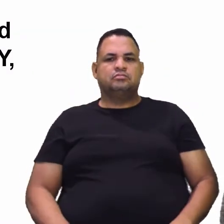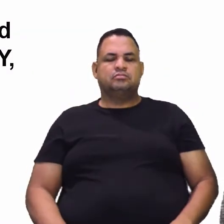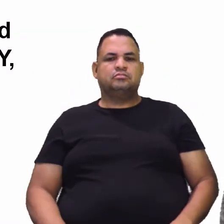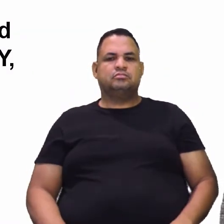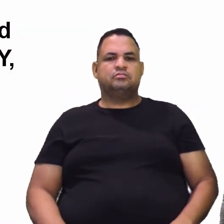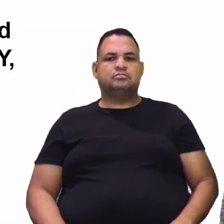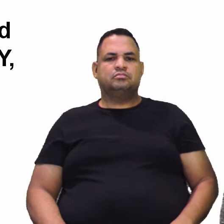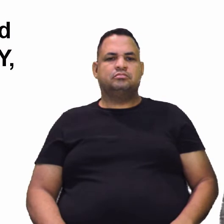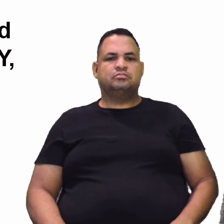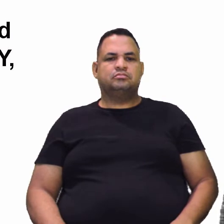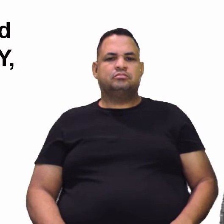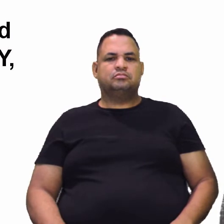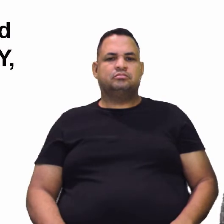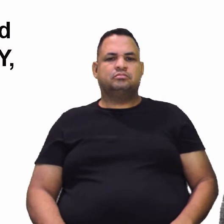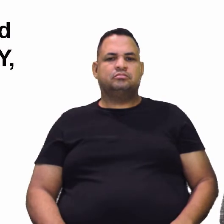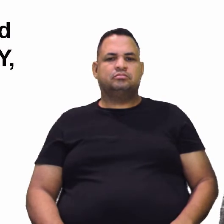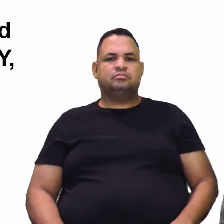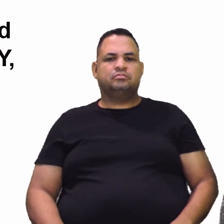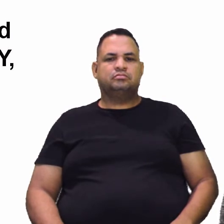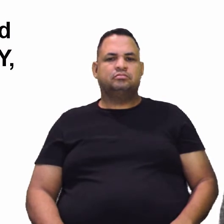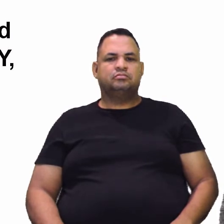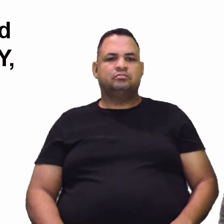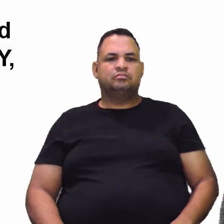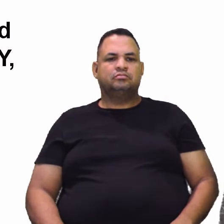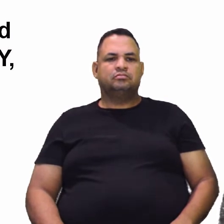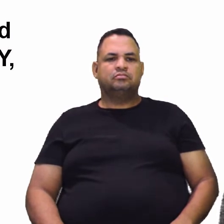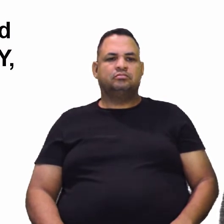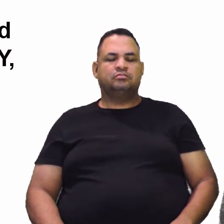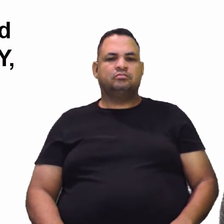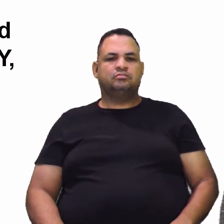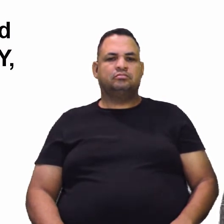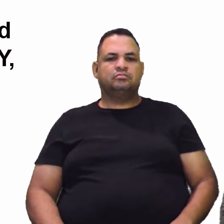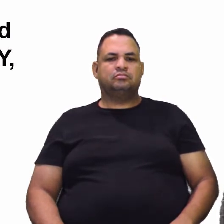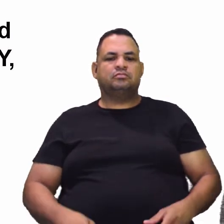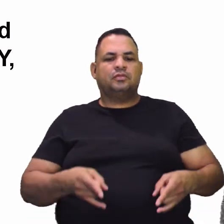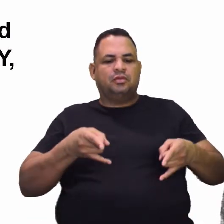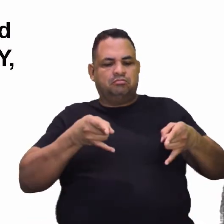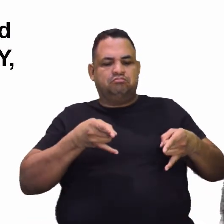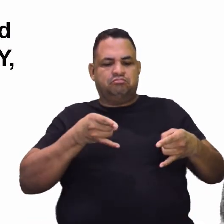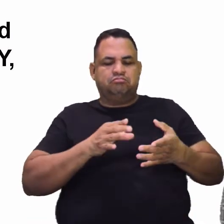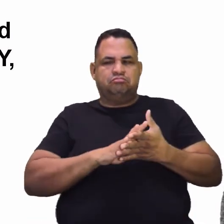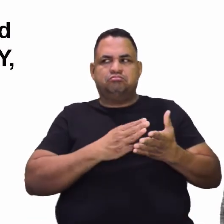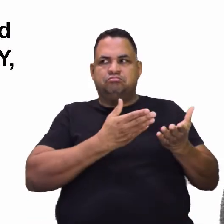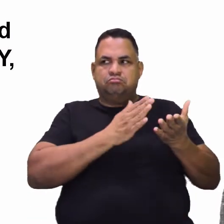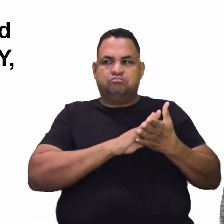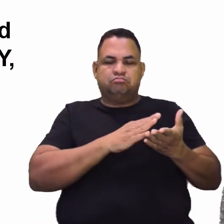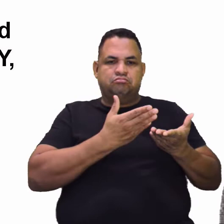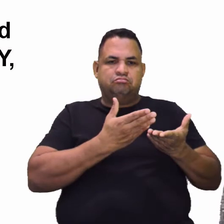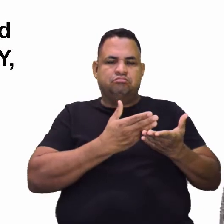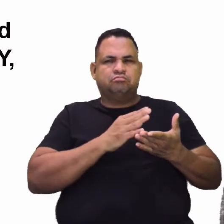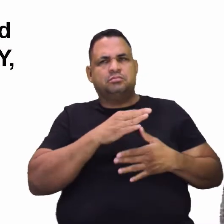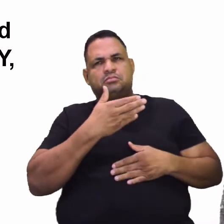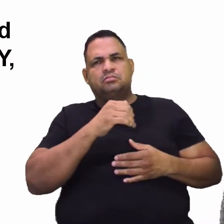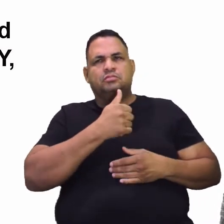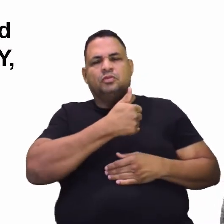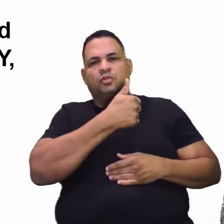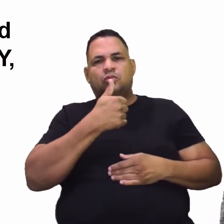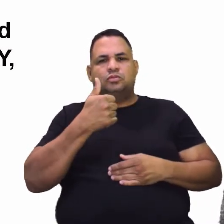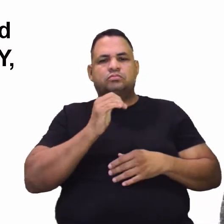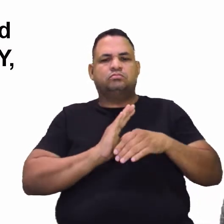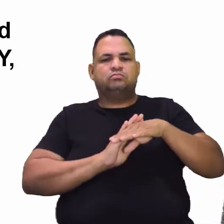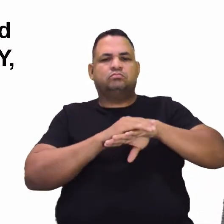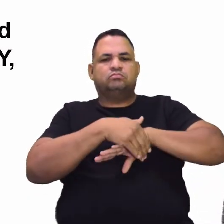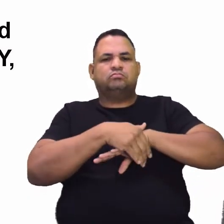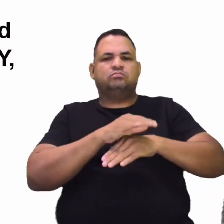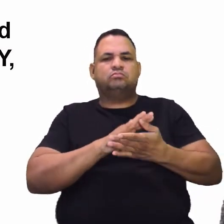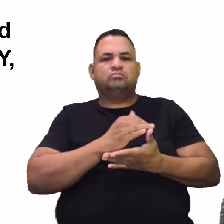often go to bed around 11 p.m. Eu, frequentemente, vou para a cama por volta das 11 horas da noite.